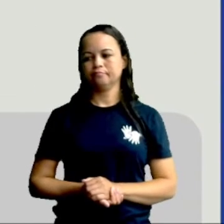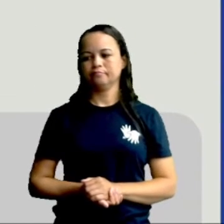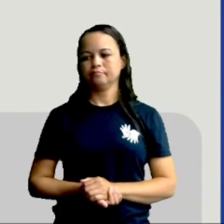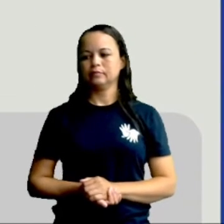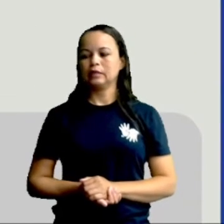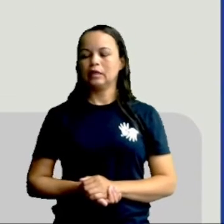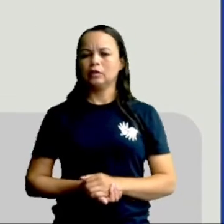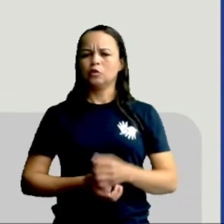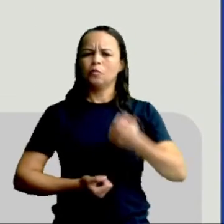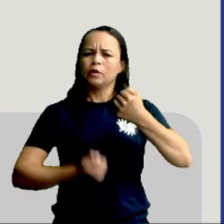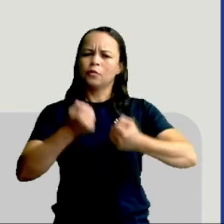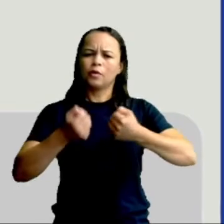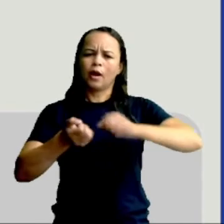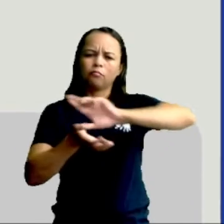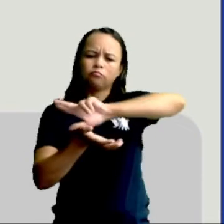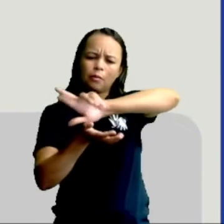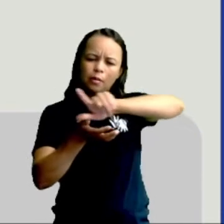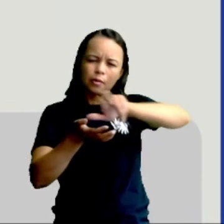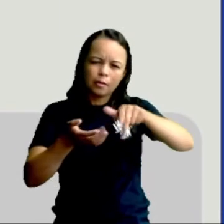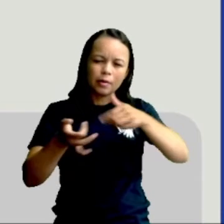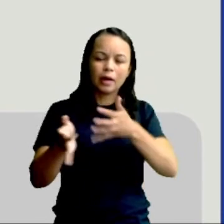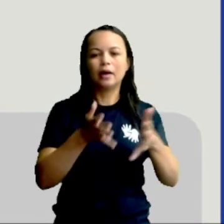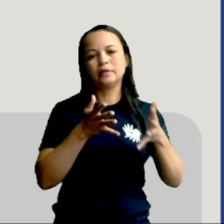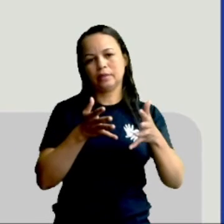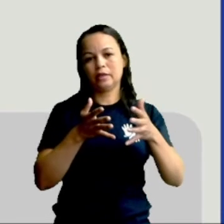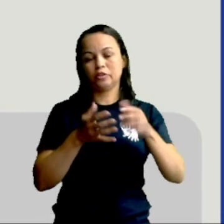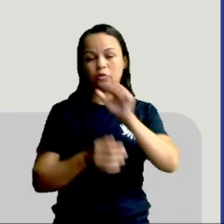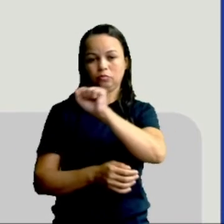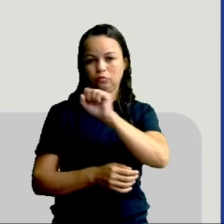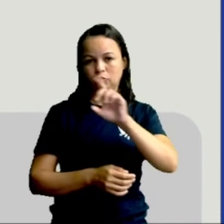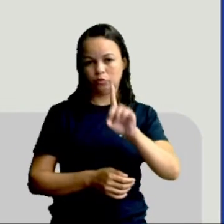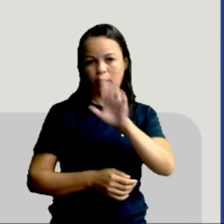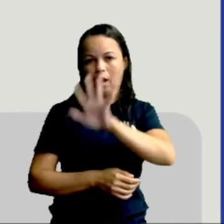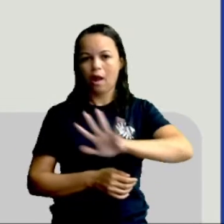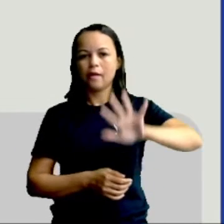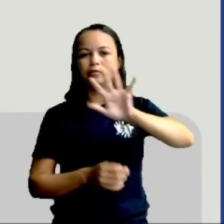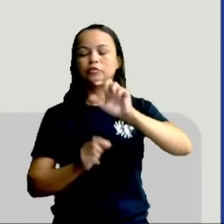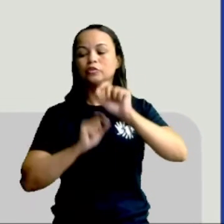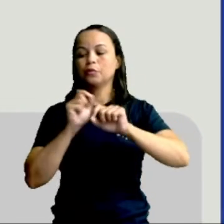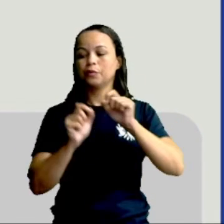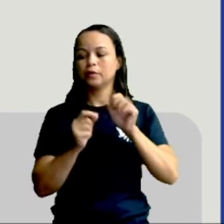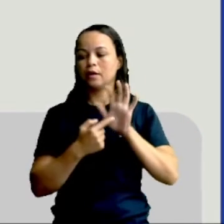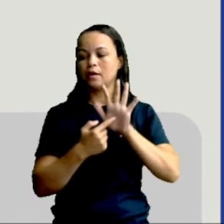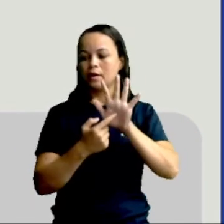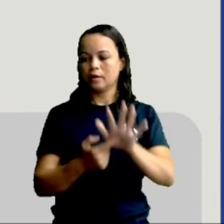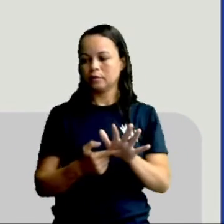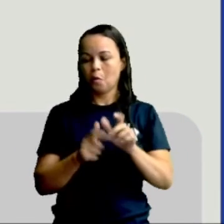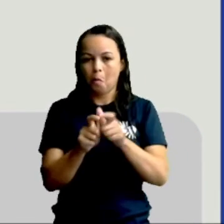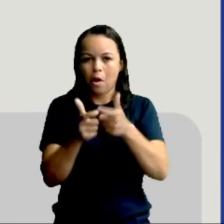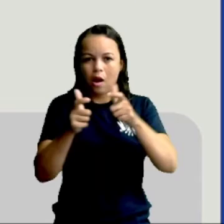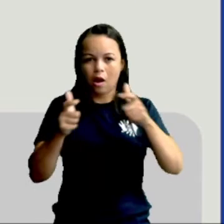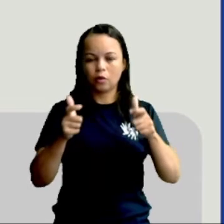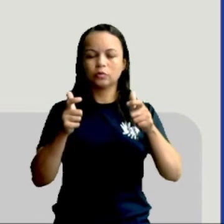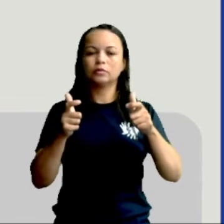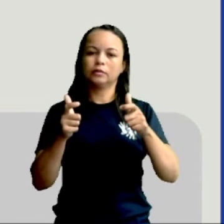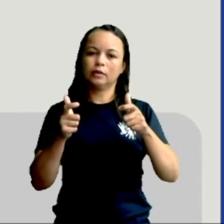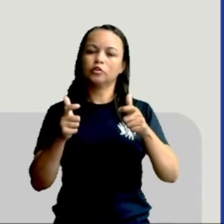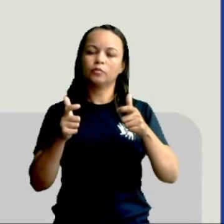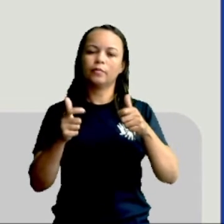Sobre os transportes da região sudeste. A região sudeste possui a maior e mais moderna rede de transportes do